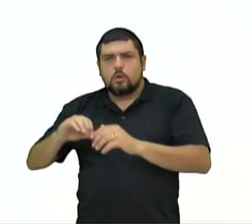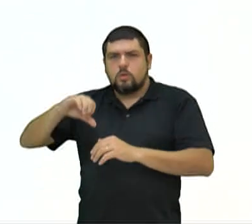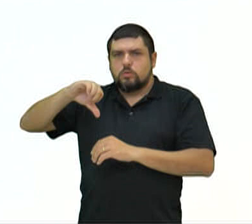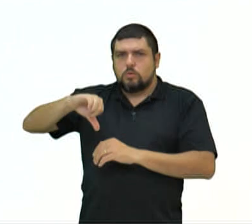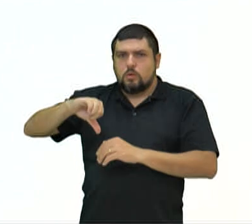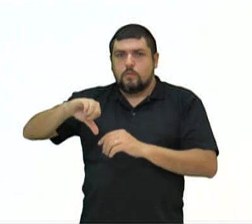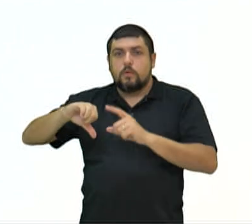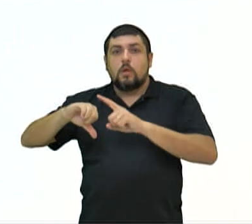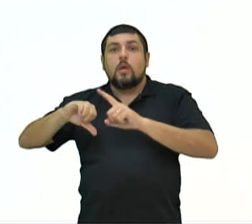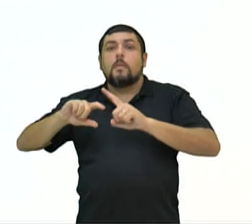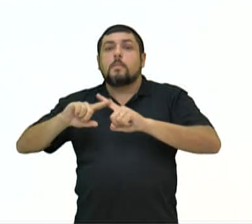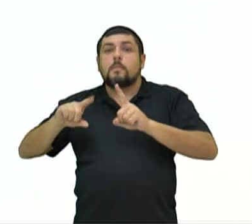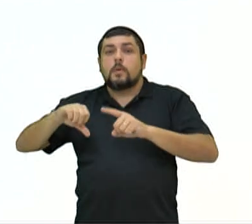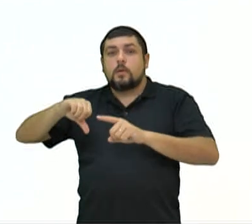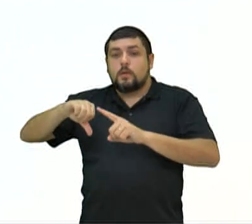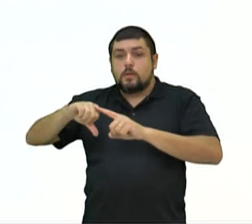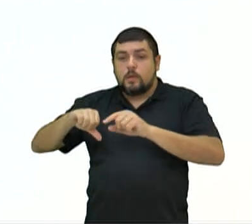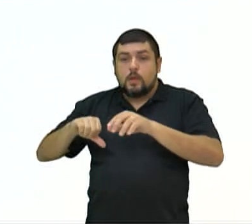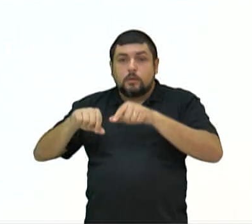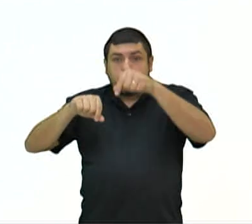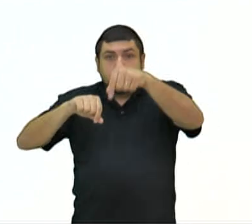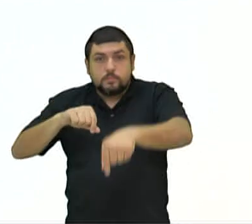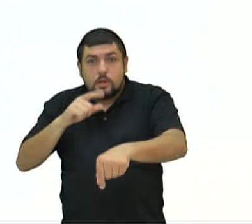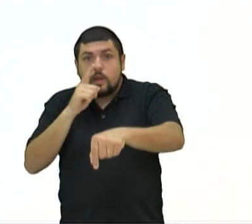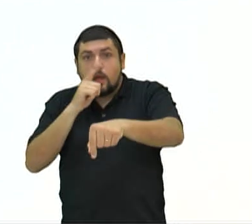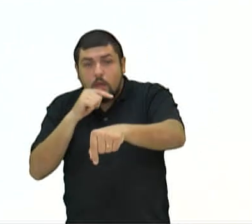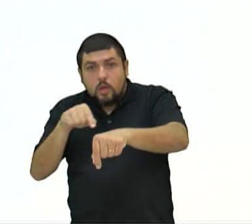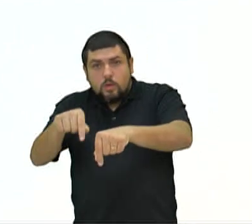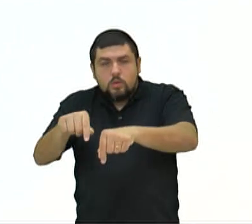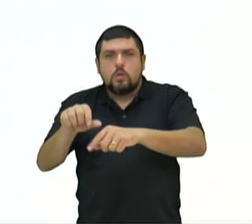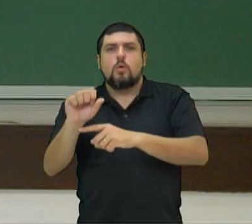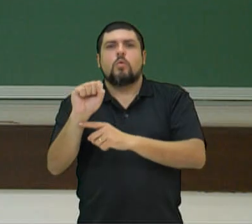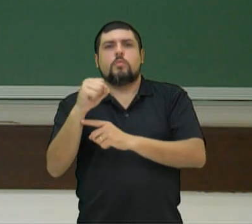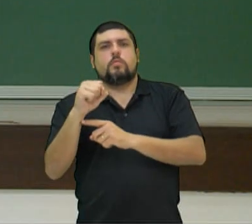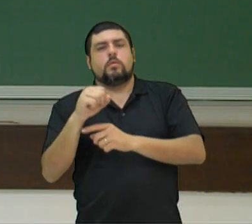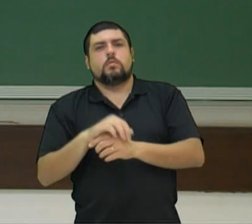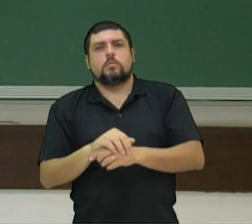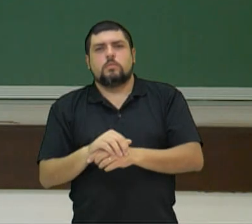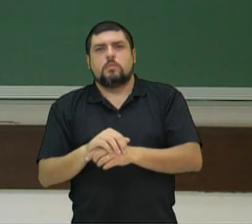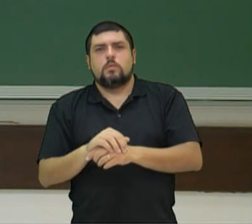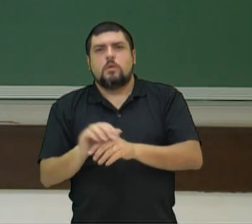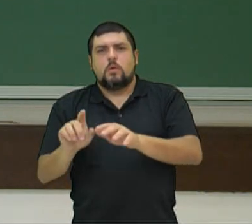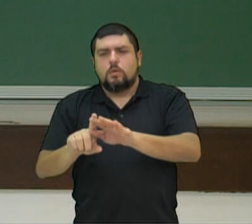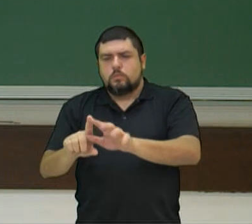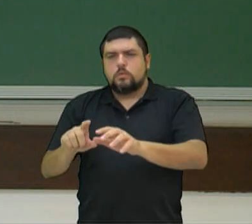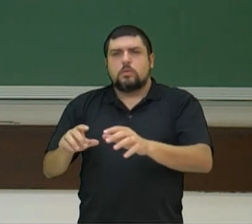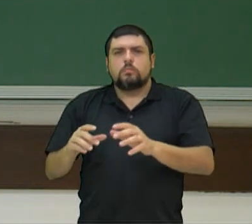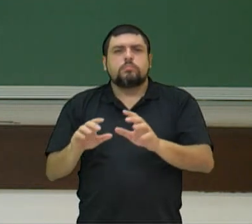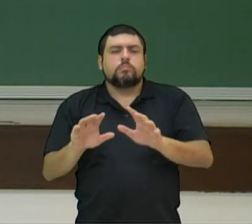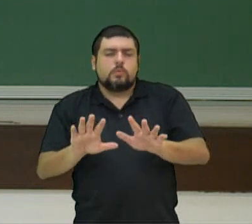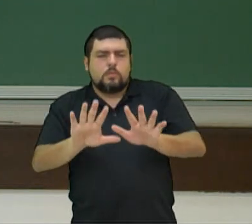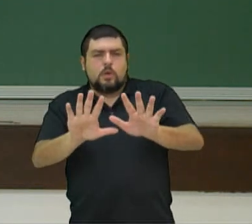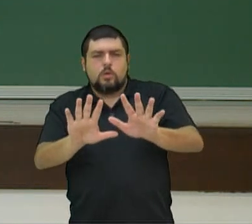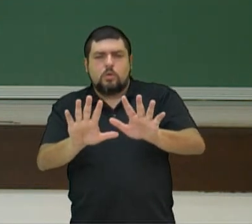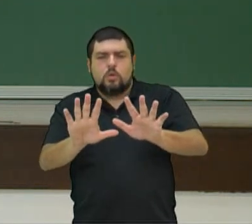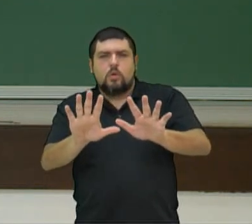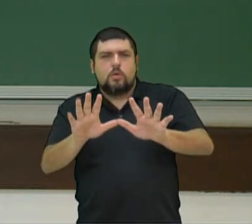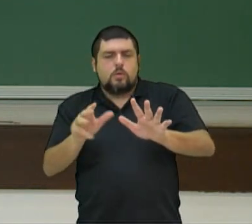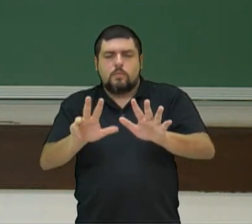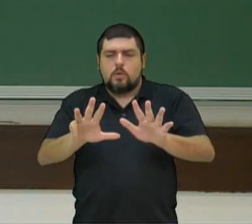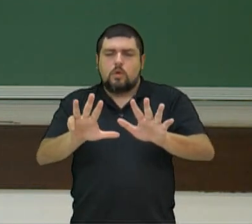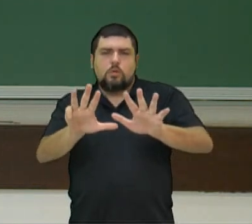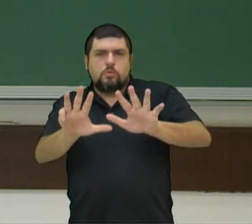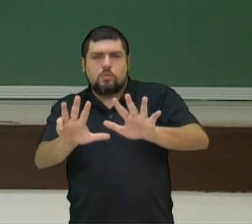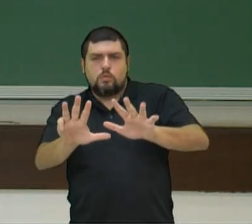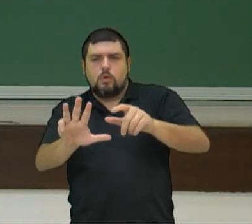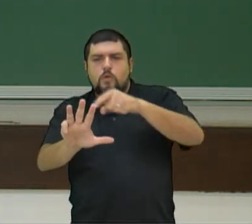8 participam das apresentações. Essa nona atleta, ela fica como uma atleta reserva.